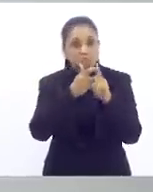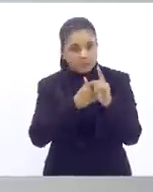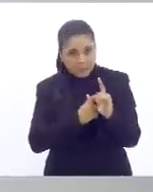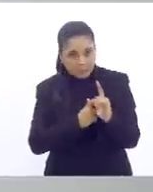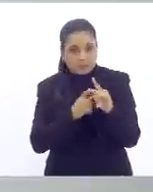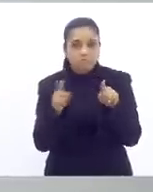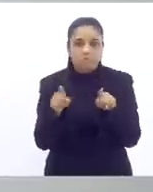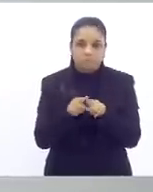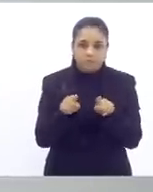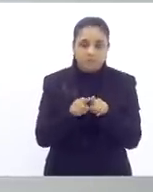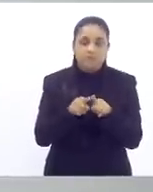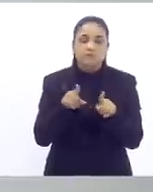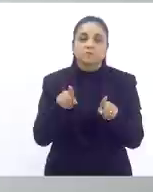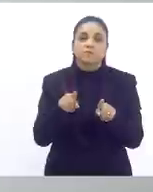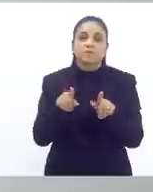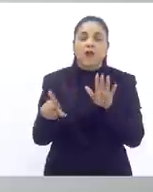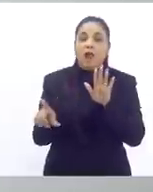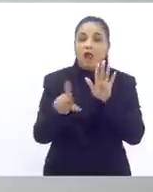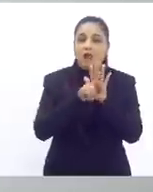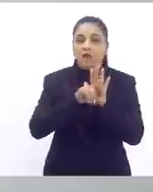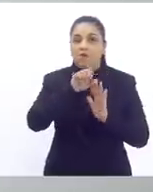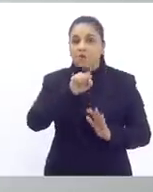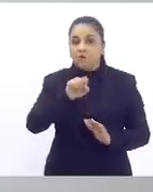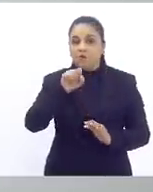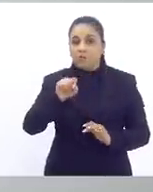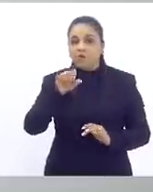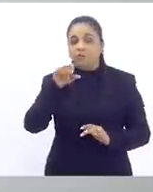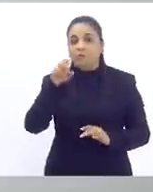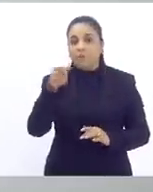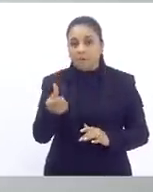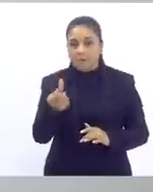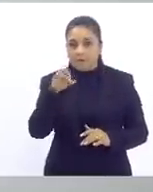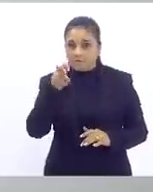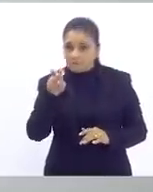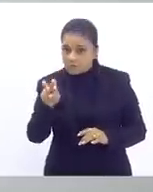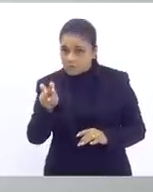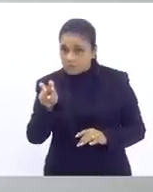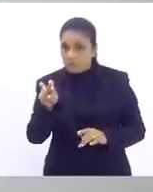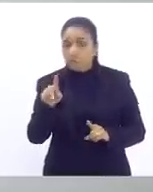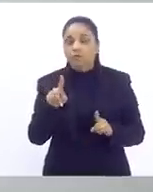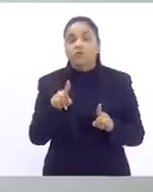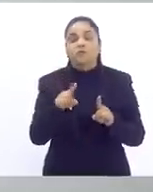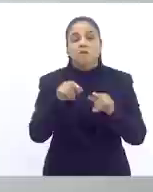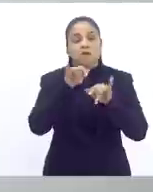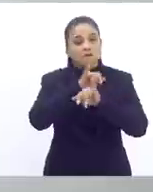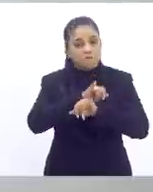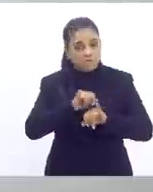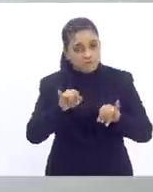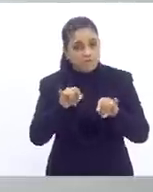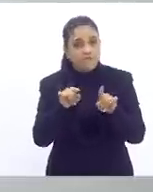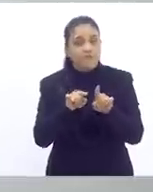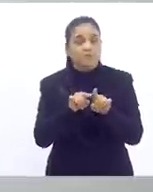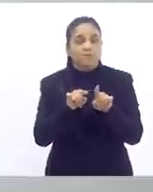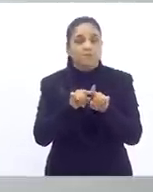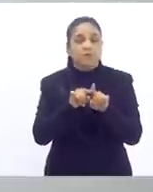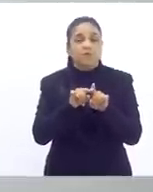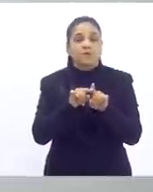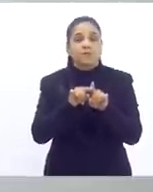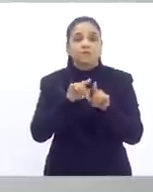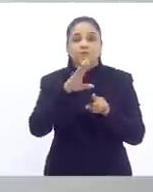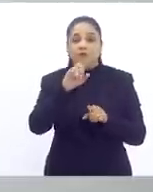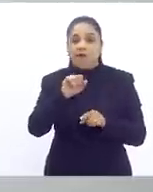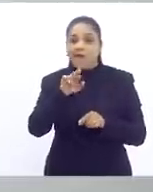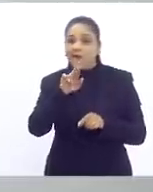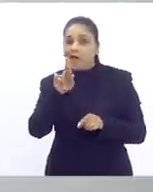da questão da lei 8865 a gente tem falado muito da questão dos cargos